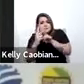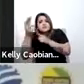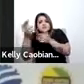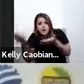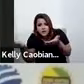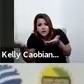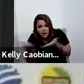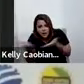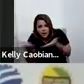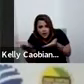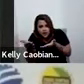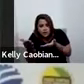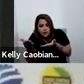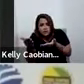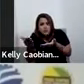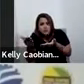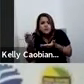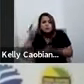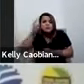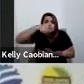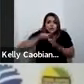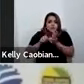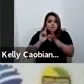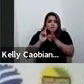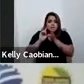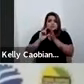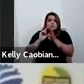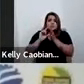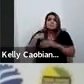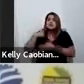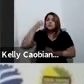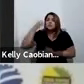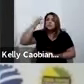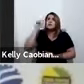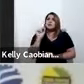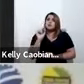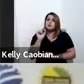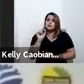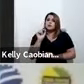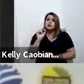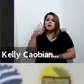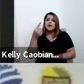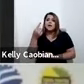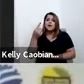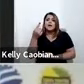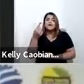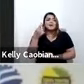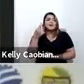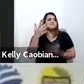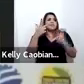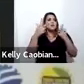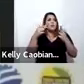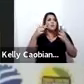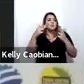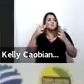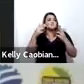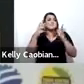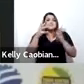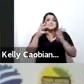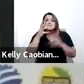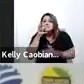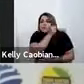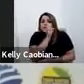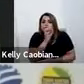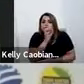conversa antes não lembrava do termo, mas me lembrei agora, ela nos arrebatou a todos. Ela trouxe a dignidade não só